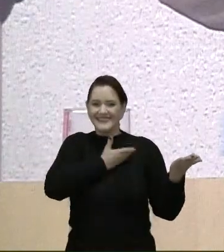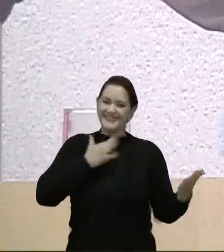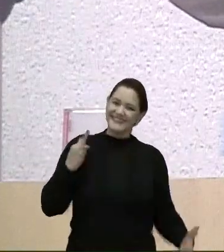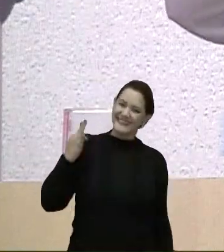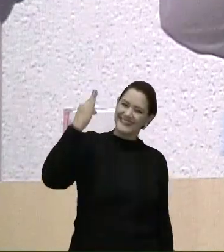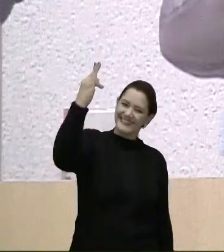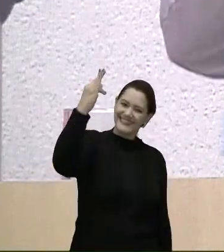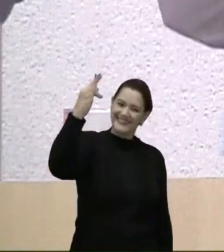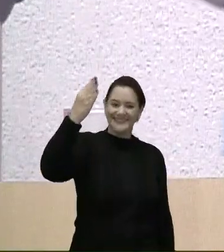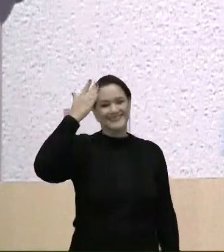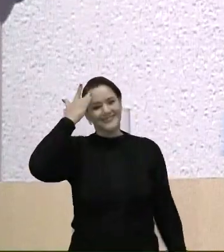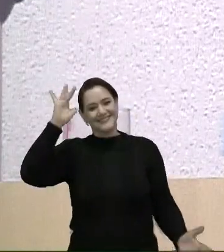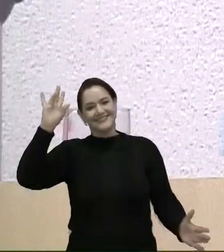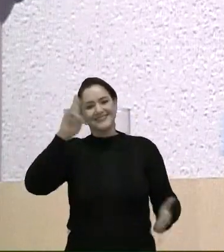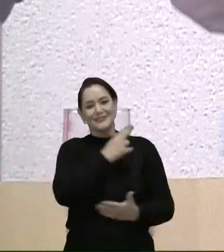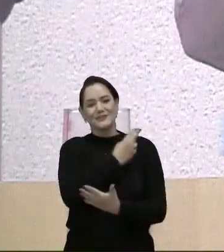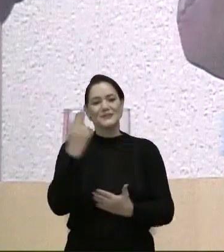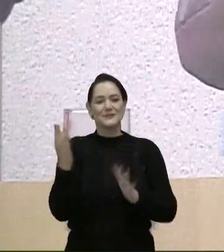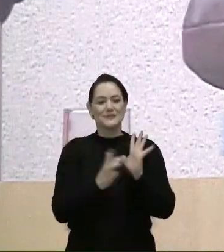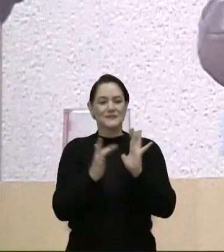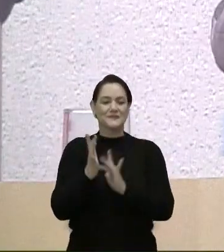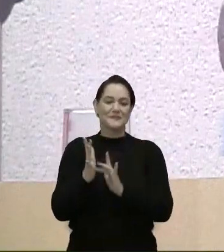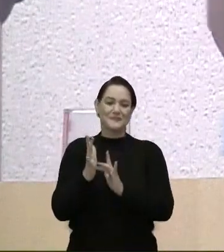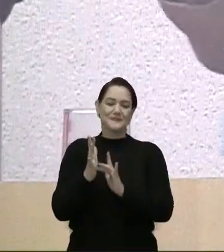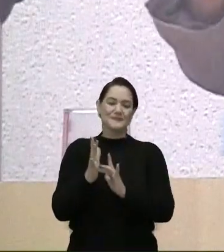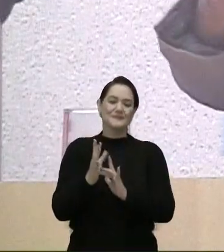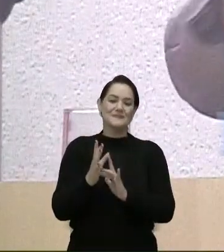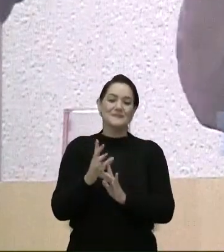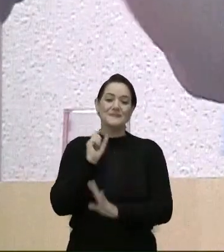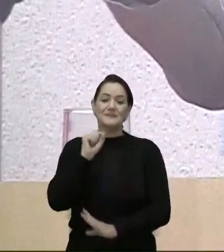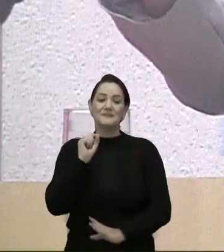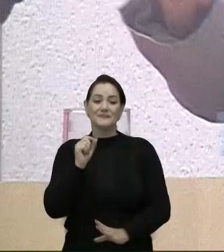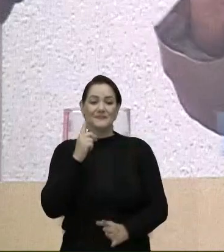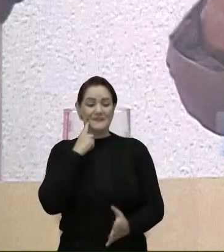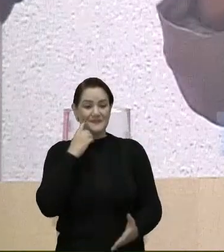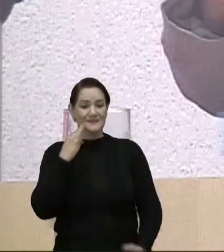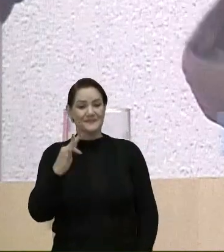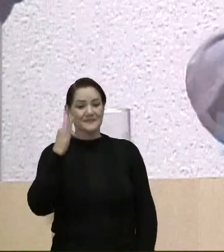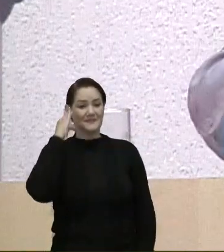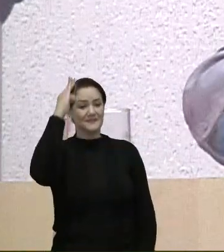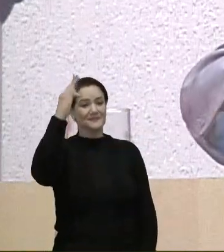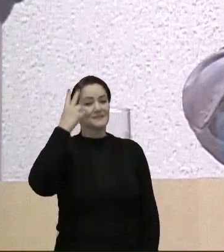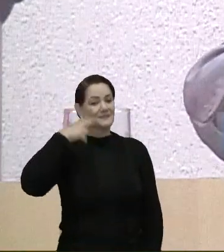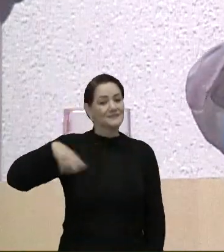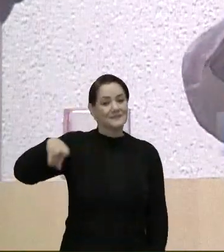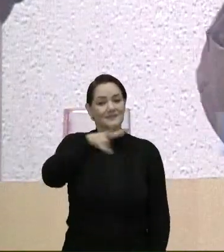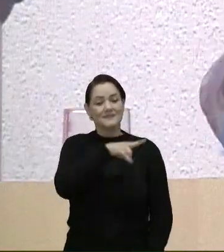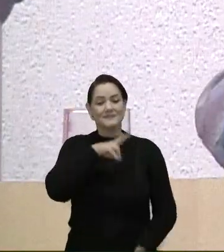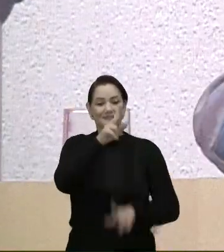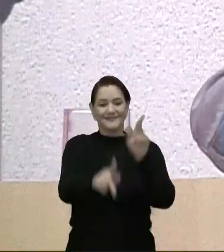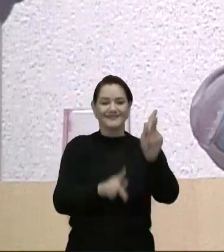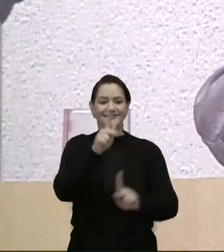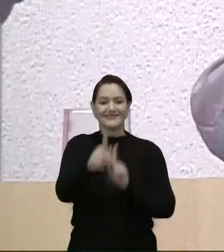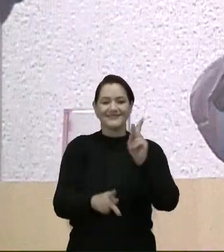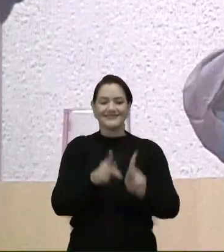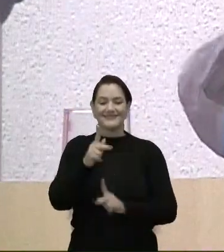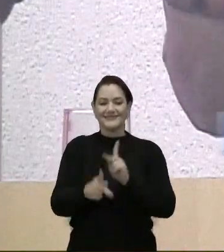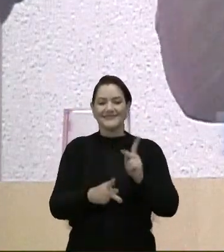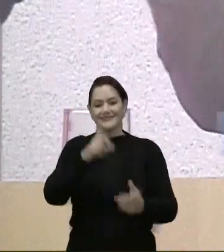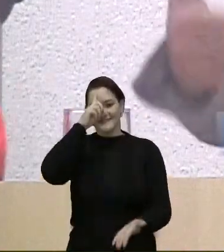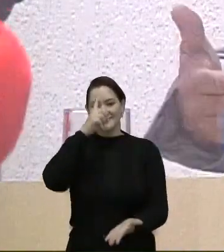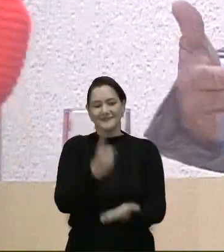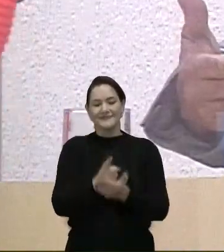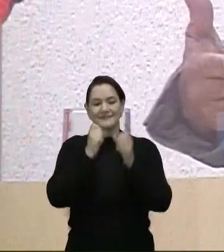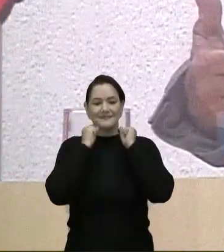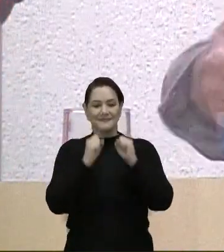né? No nome de Jesus, futuro. Mas espero que quem entrar aqui no futuro possa olhar pelo povo, porque é o povo que é o dono do poder e o povo é o